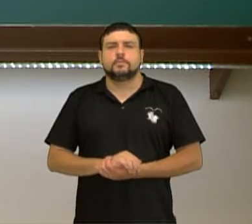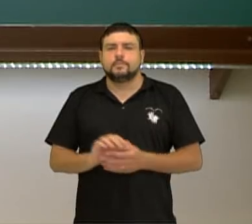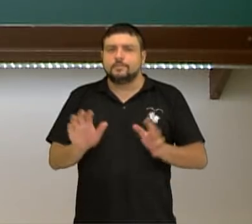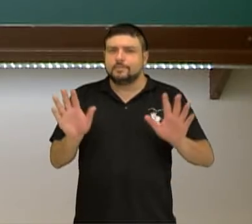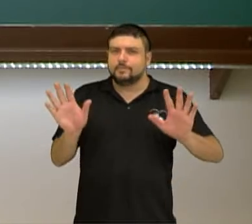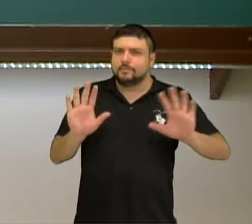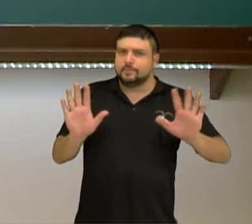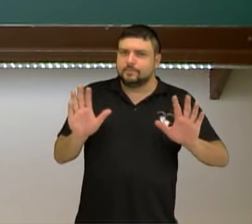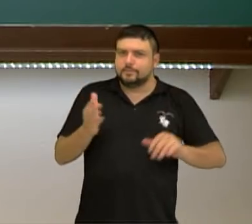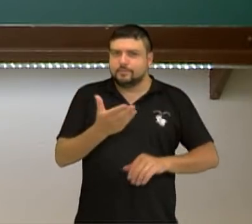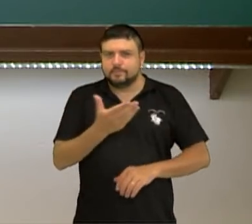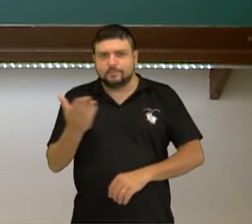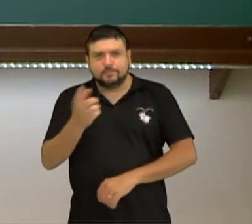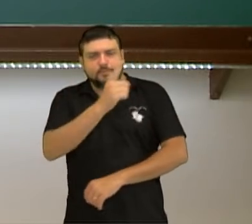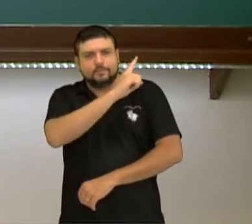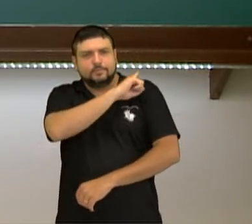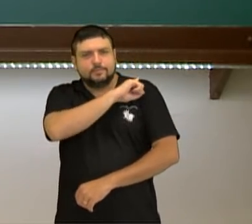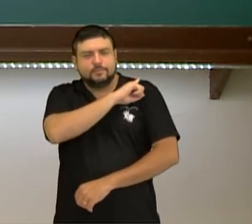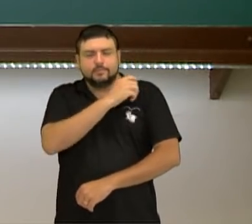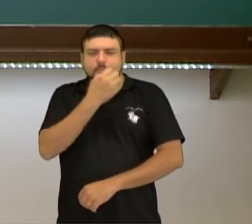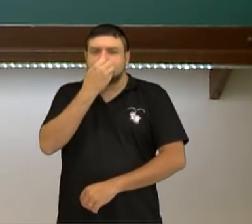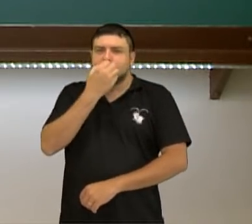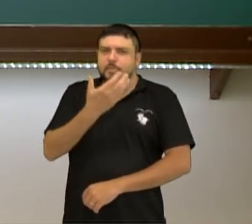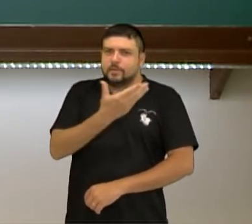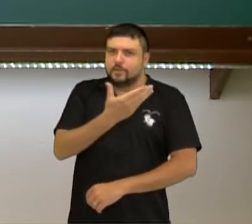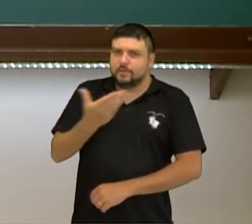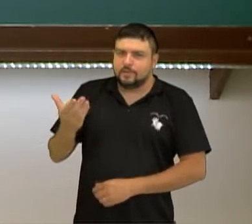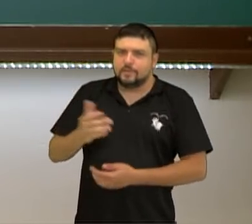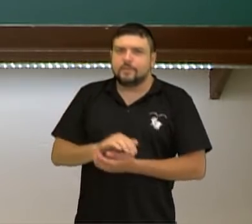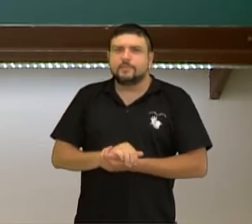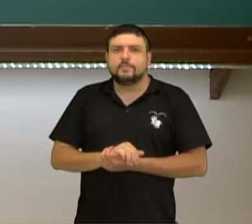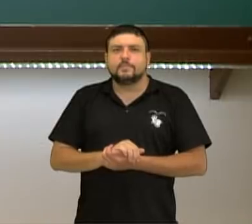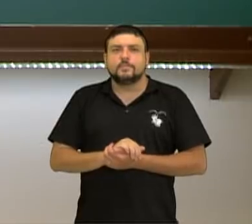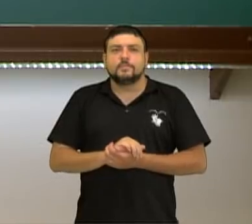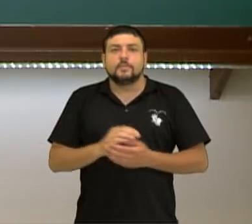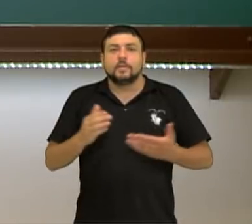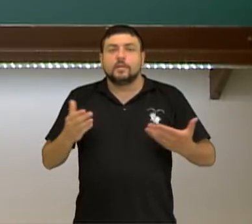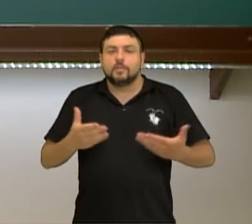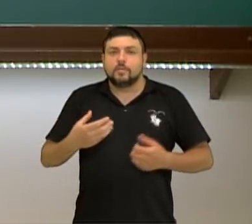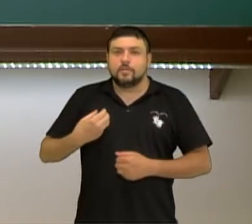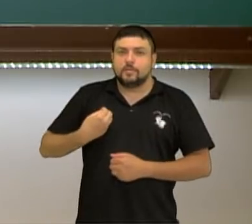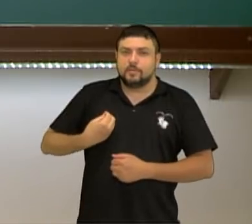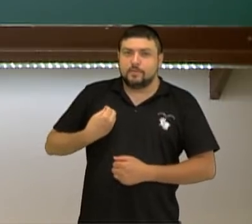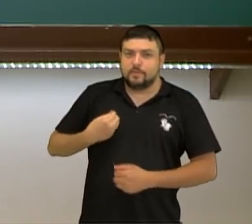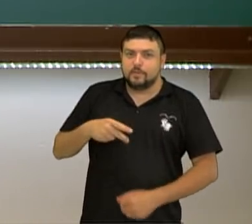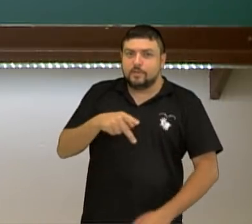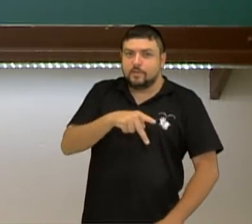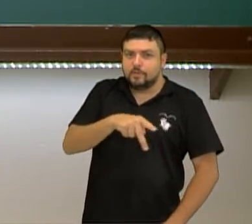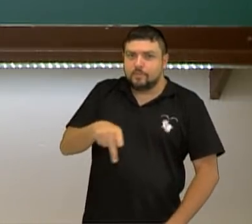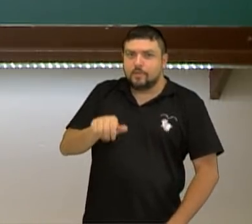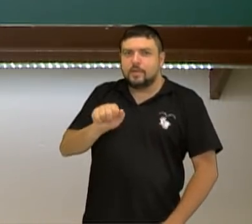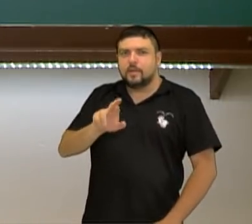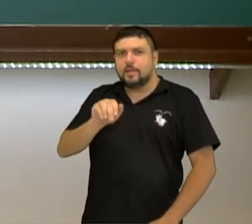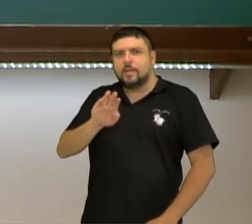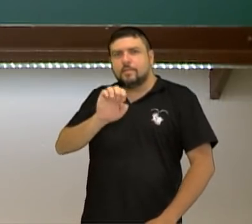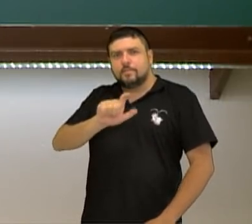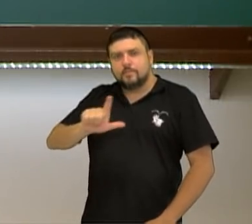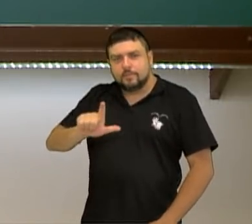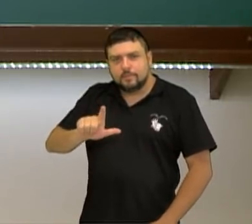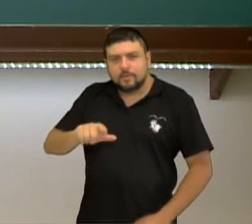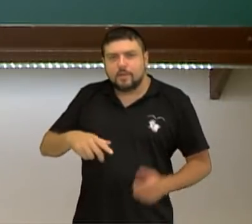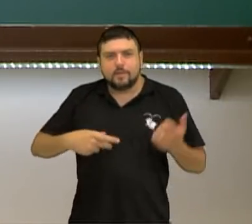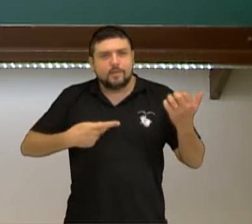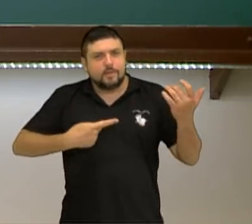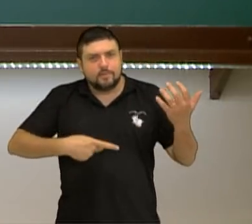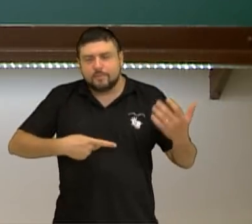Olá, estudante da primeira série, tudo bem com vocês? Estamos aqui hoje, eu, a professora Arabel, o Paulo,